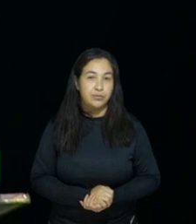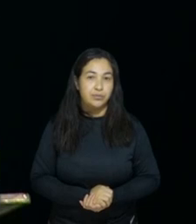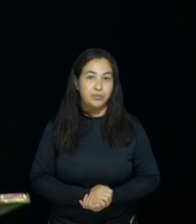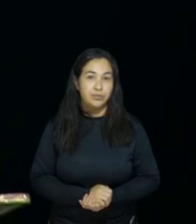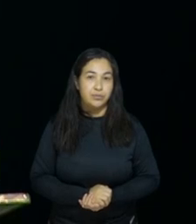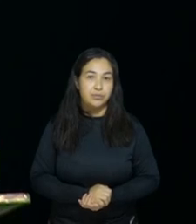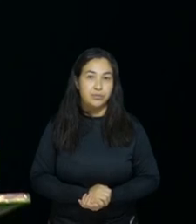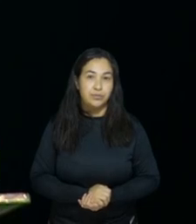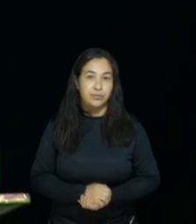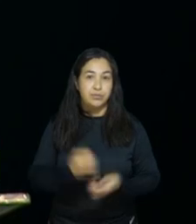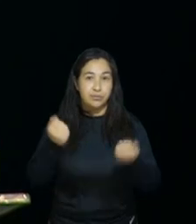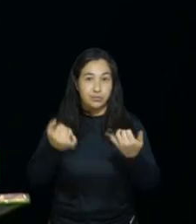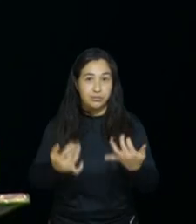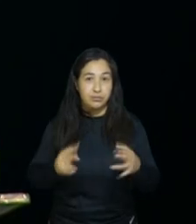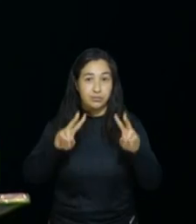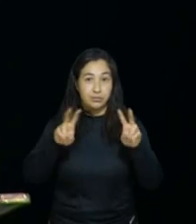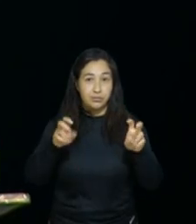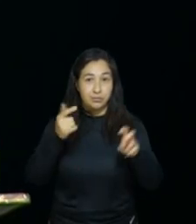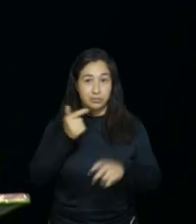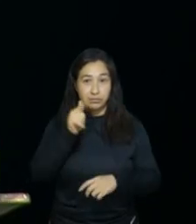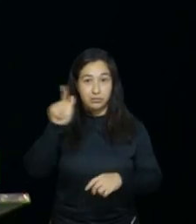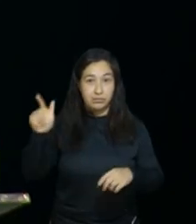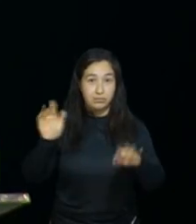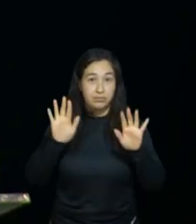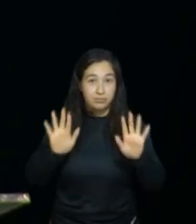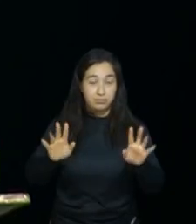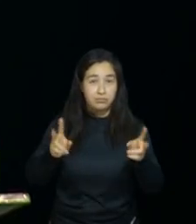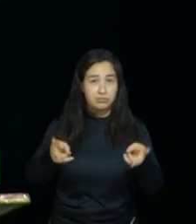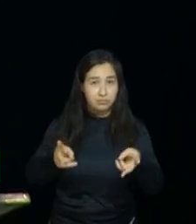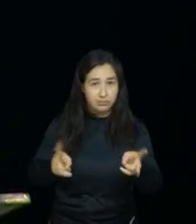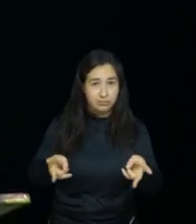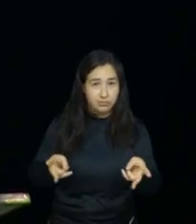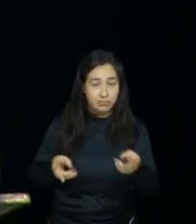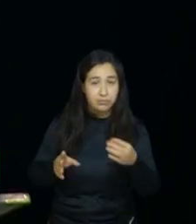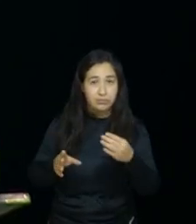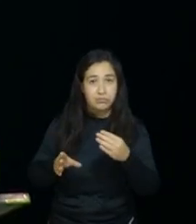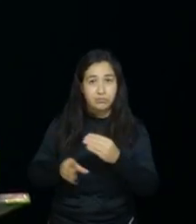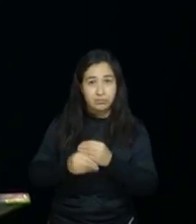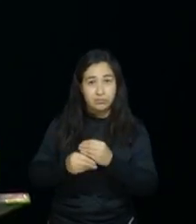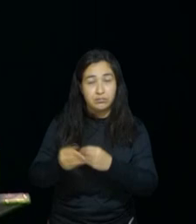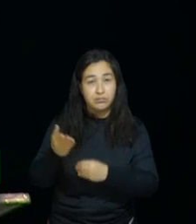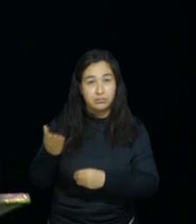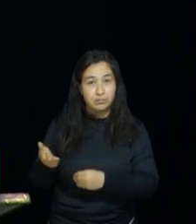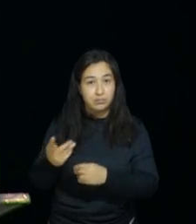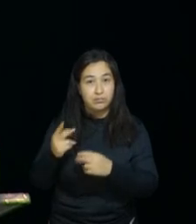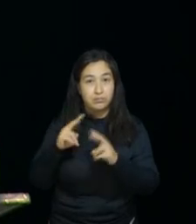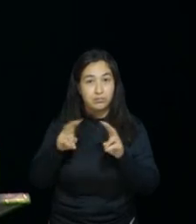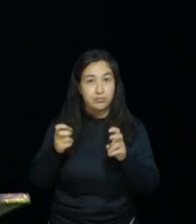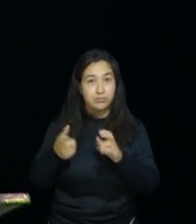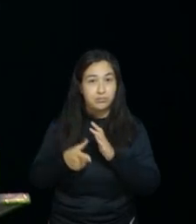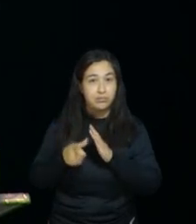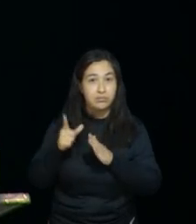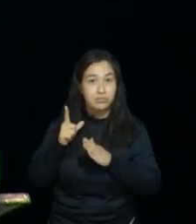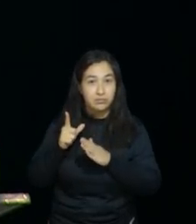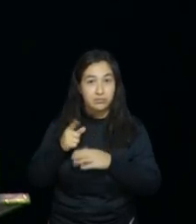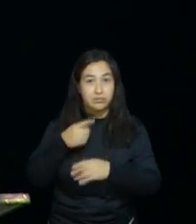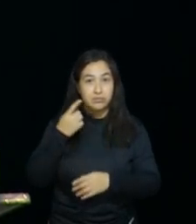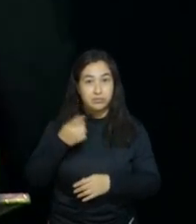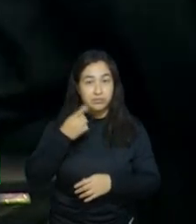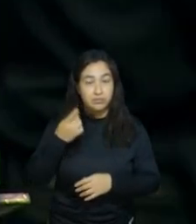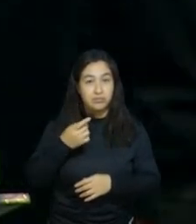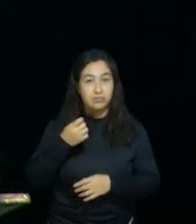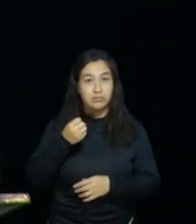Eu vou falar sobre outro tema, mas eu queria só continuar, né, emendando aqui a fala anterior do deputado